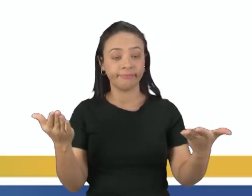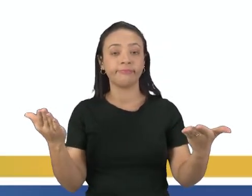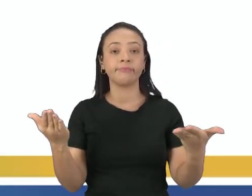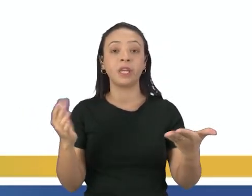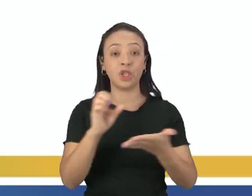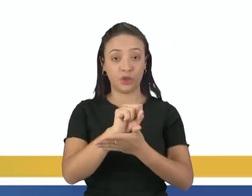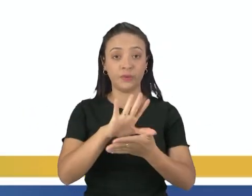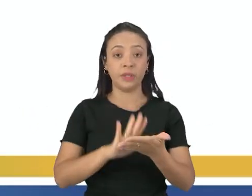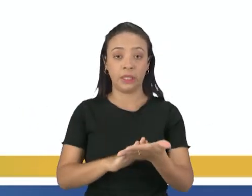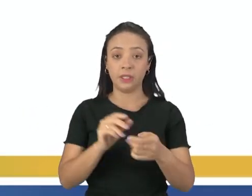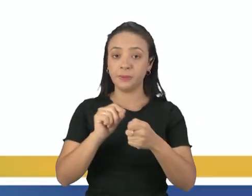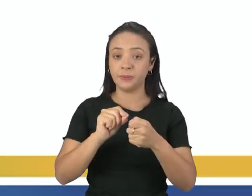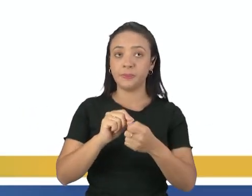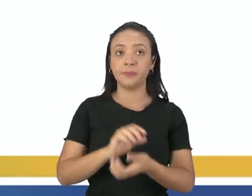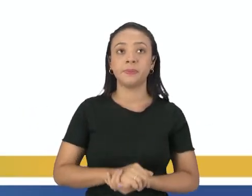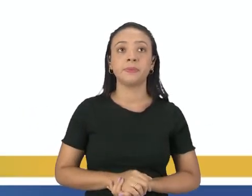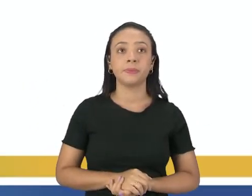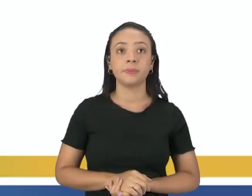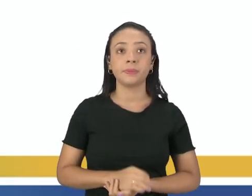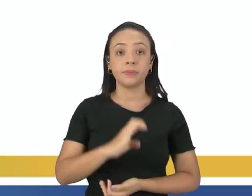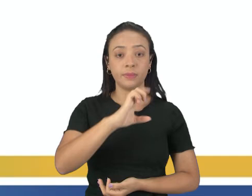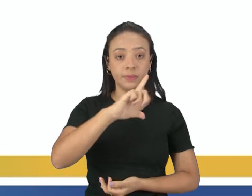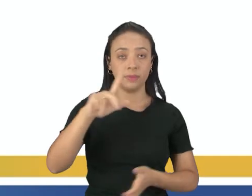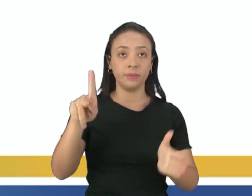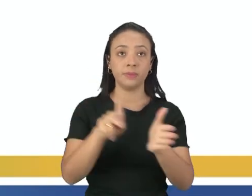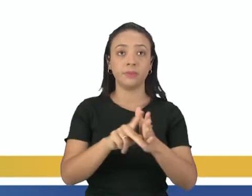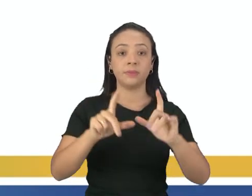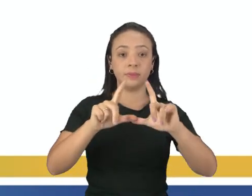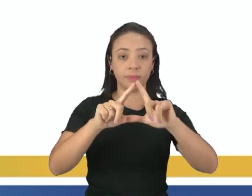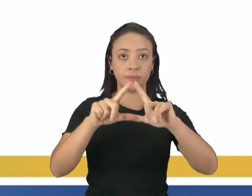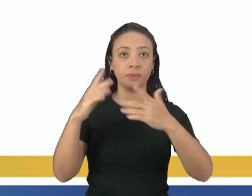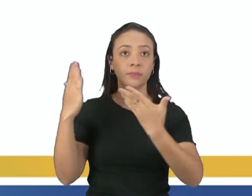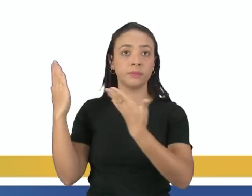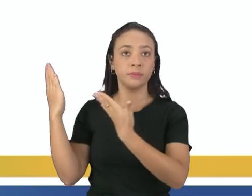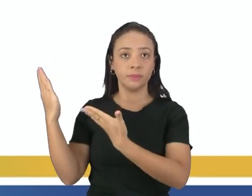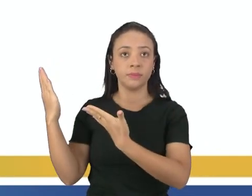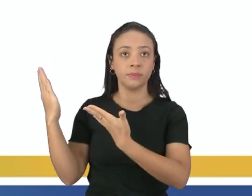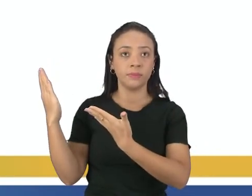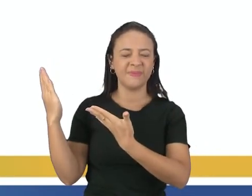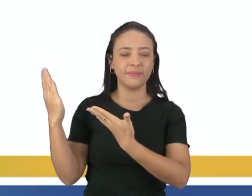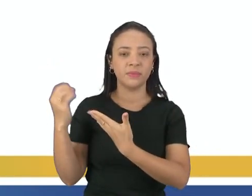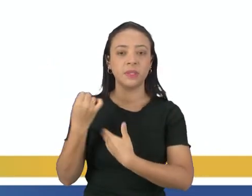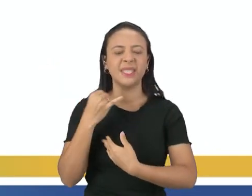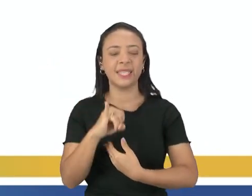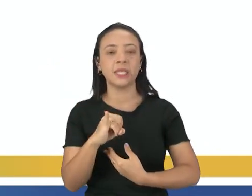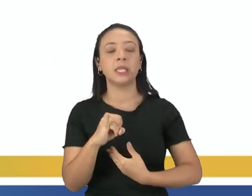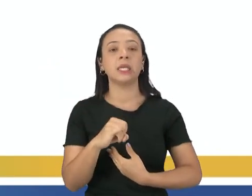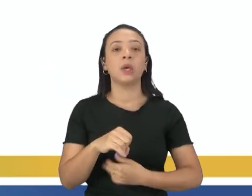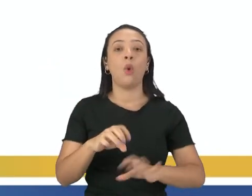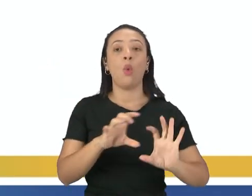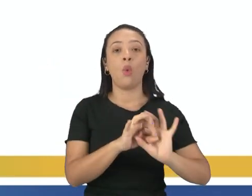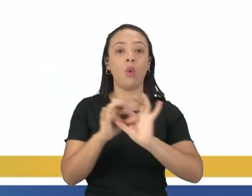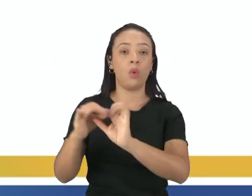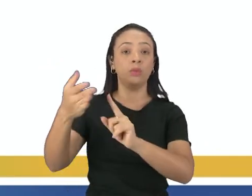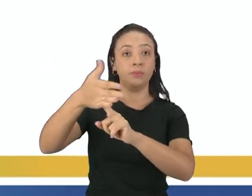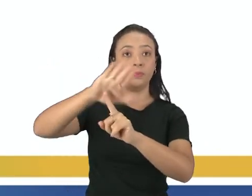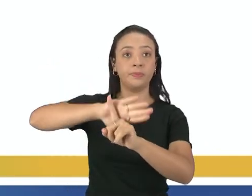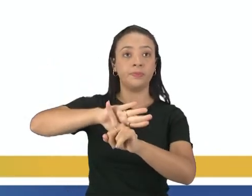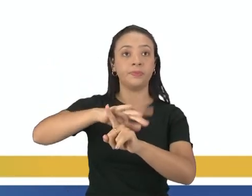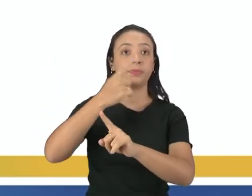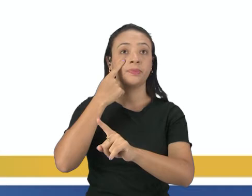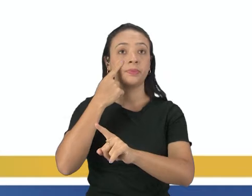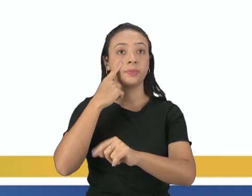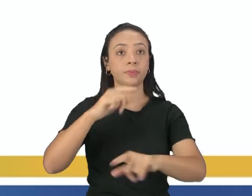praticar um pouquinho. Vamos classificar os triângulos abaixo aí, né? Quanto aos seus lados, tá certo?